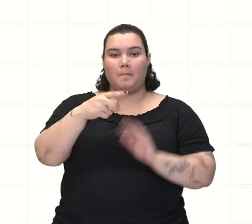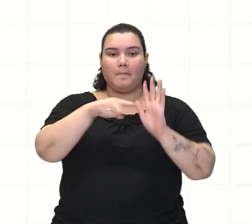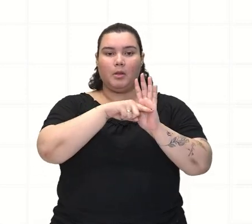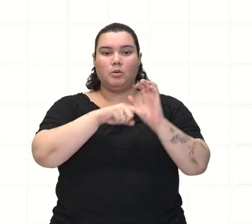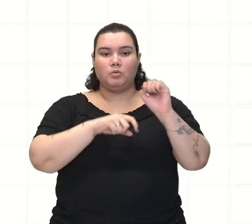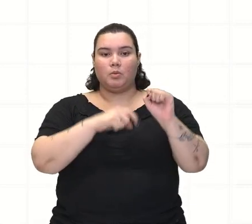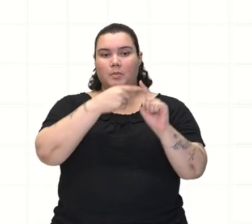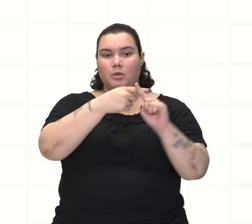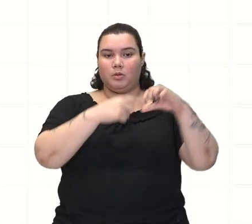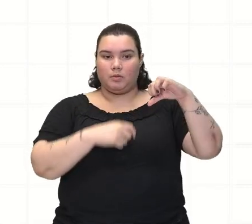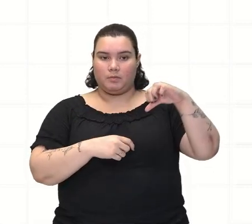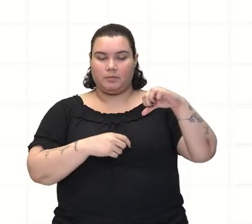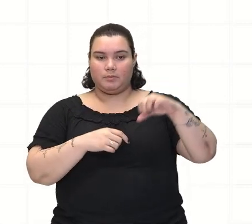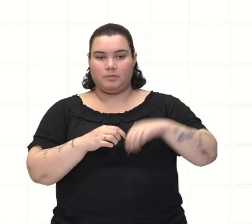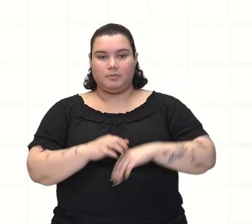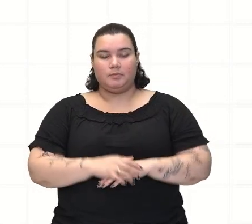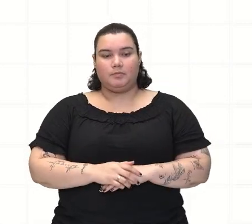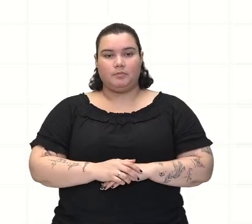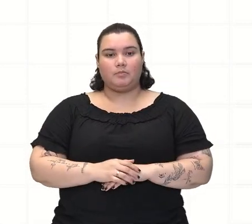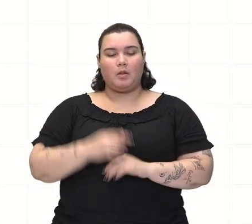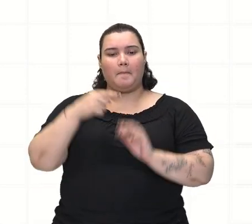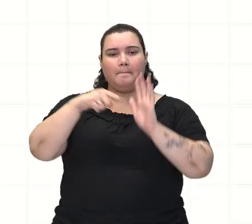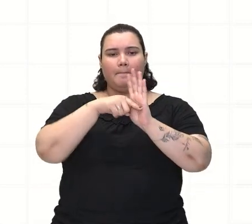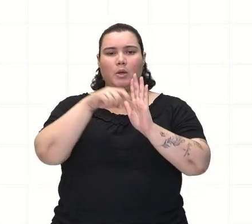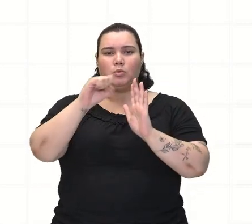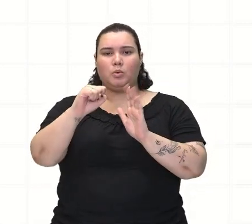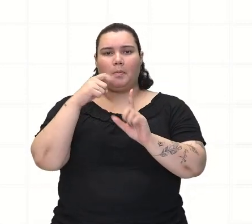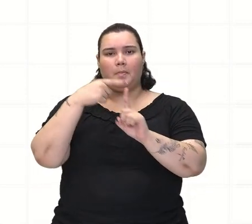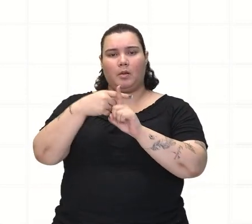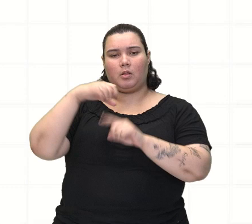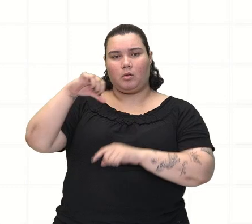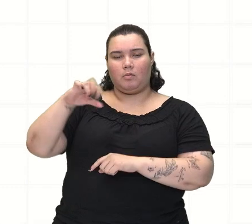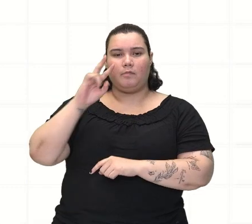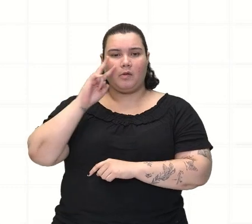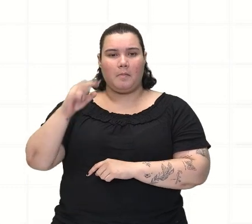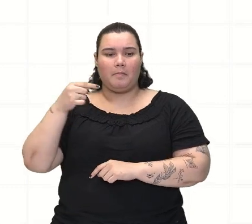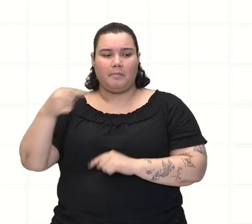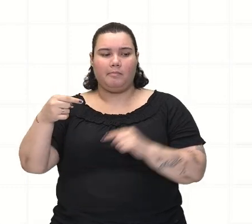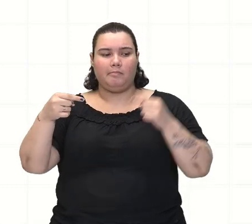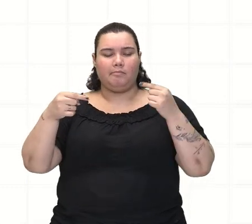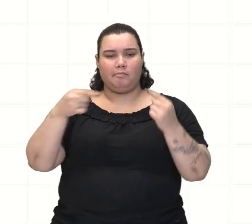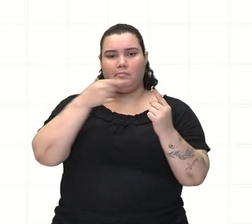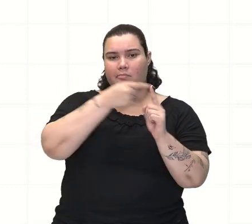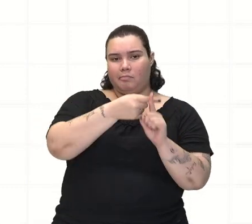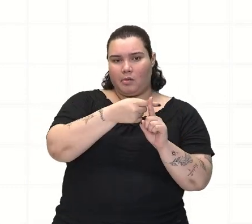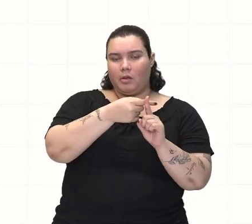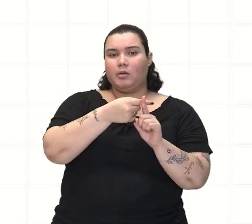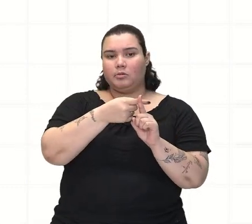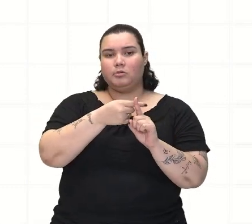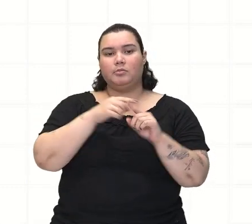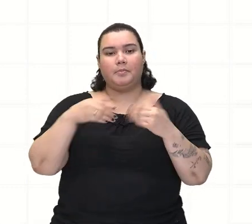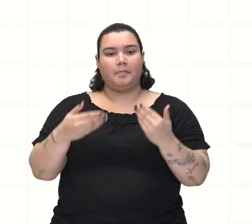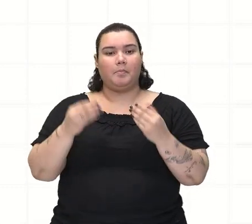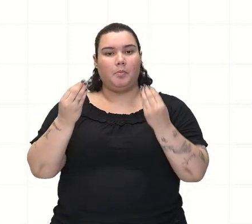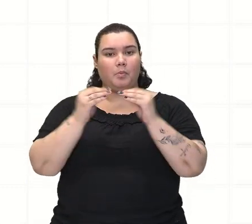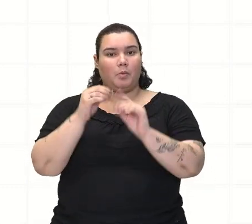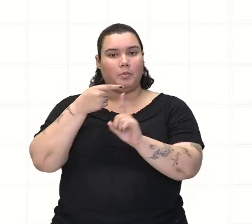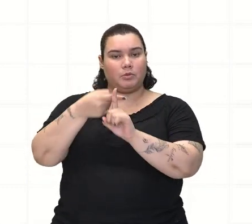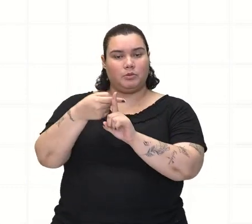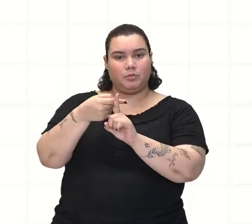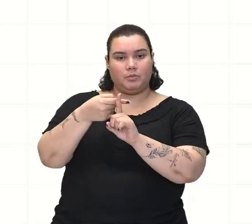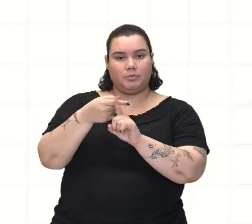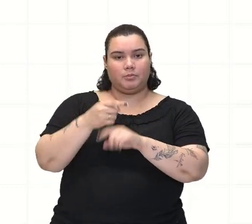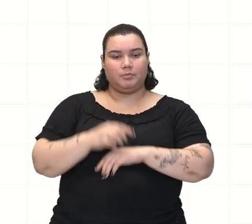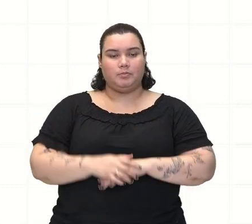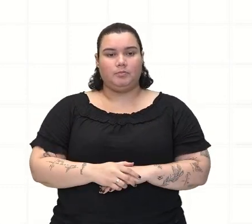menos 8 mais 9. Menos 8 mais 9, né? Diferença, sinais diferentes, subtrai e dá o sinal do maior. Então eu vou ficar